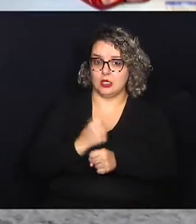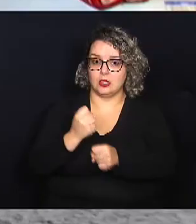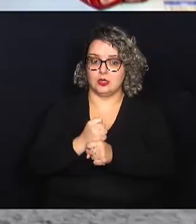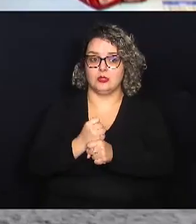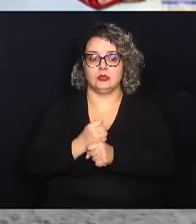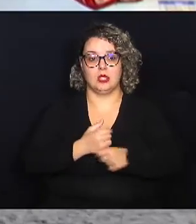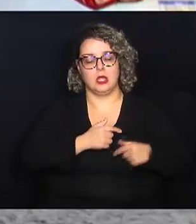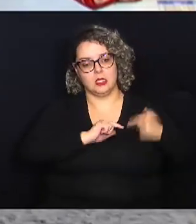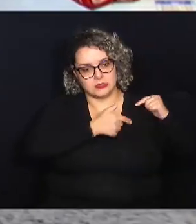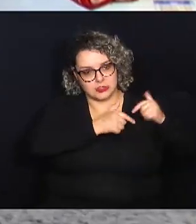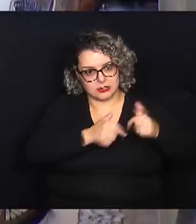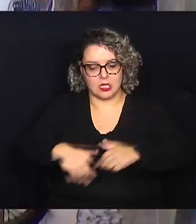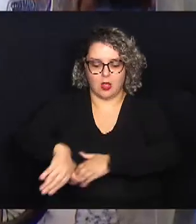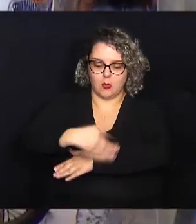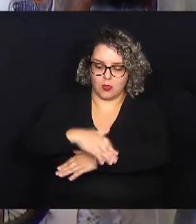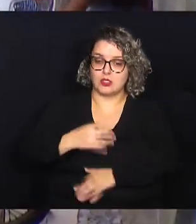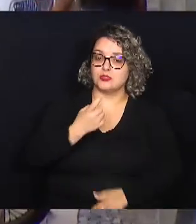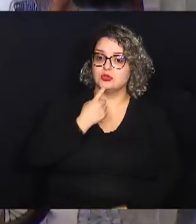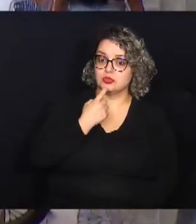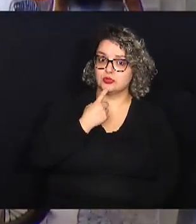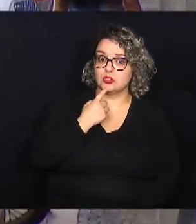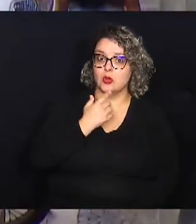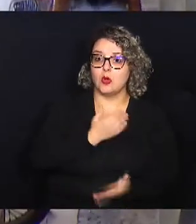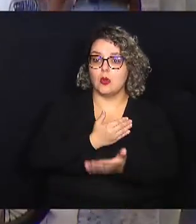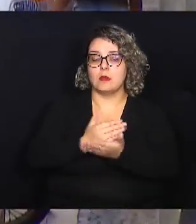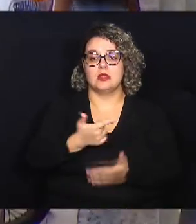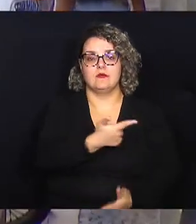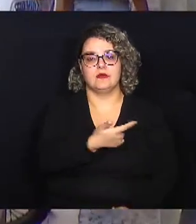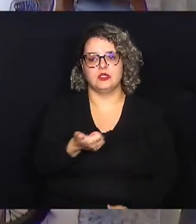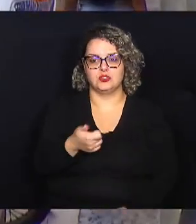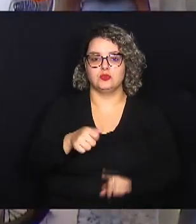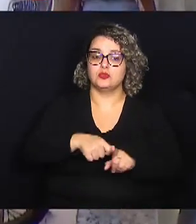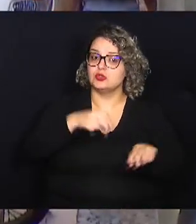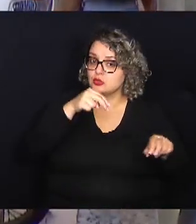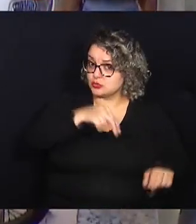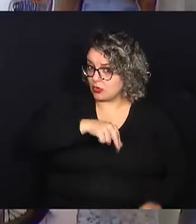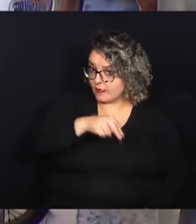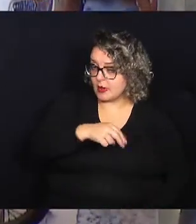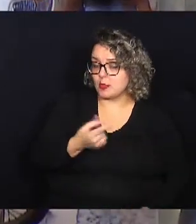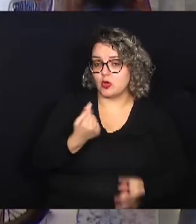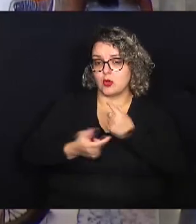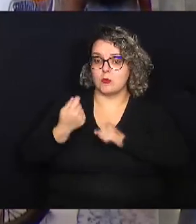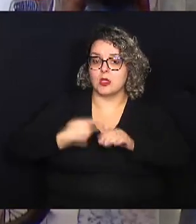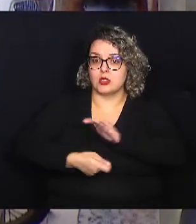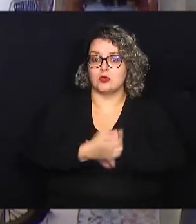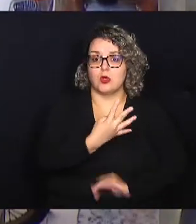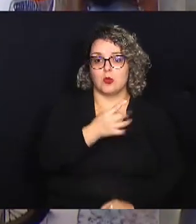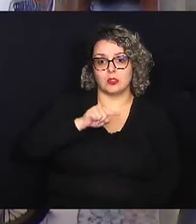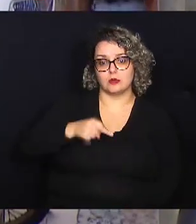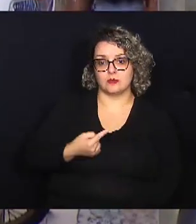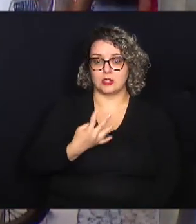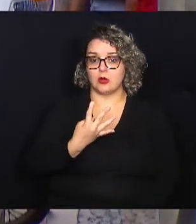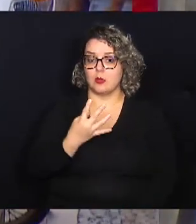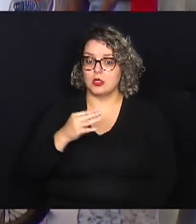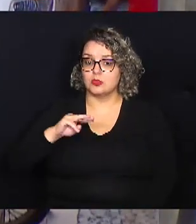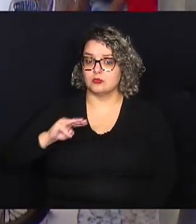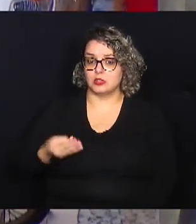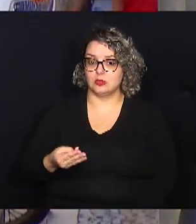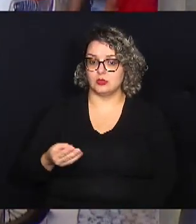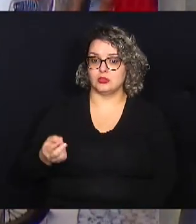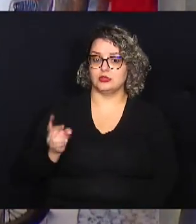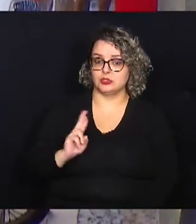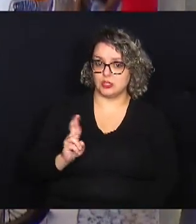Rua de Campinas está prevista para começar em 21 de novembro, com um investimento de 4,4 milhões de reais e